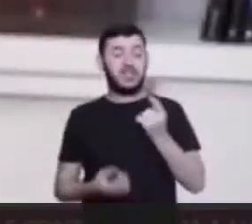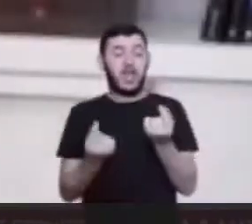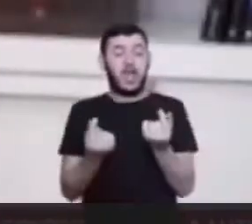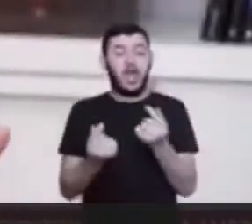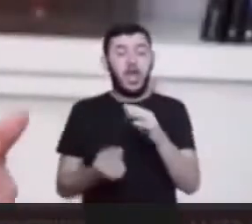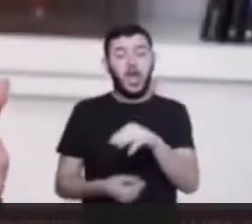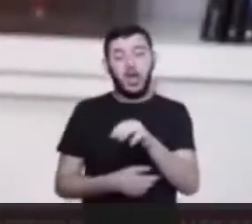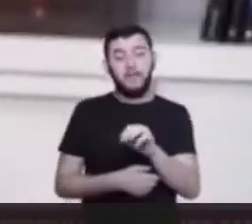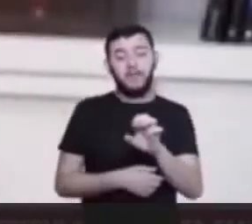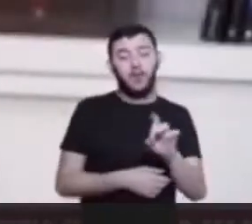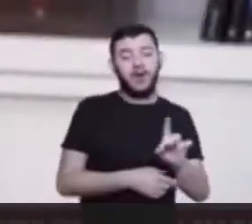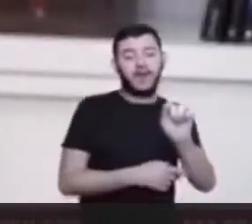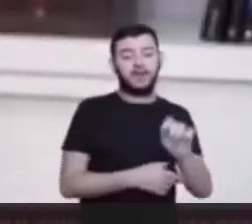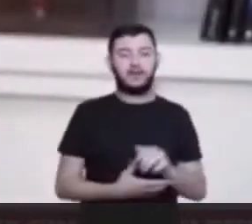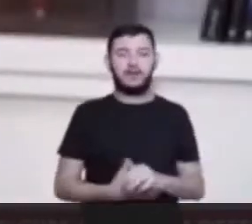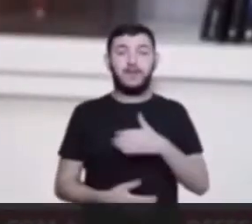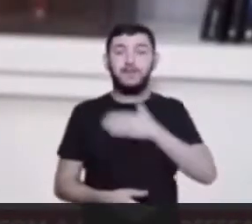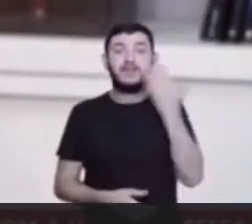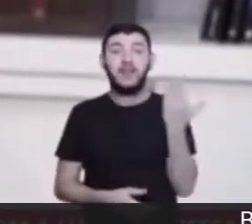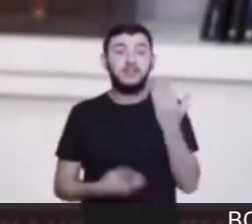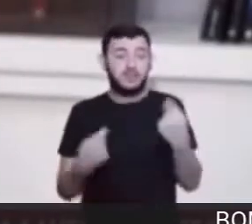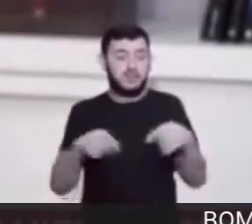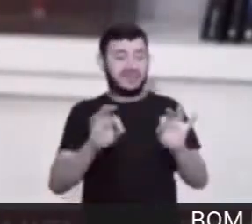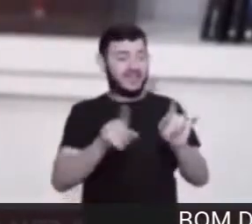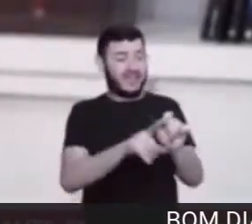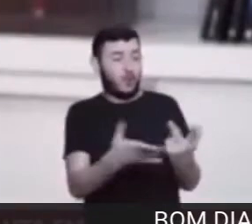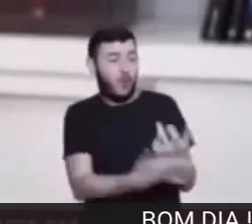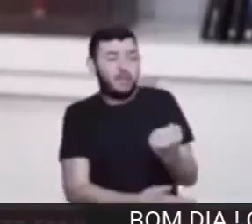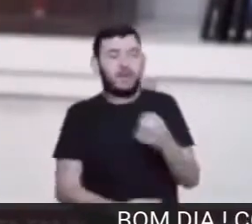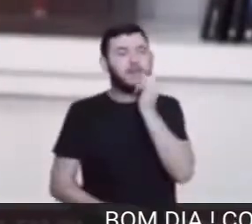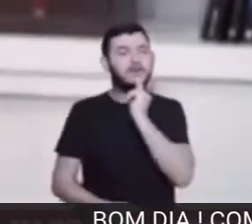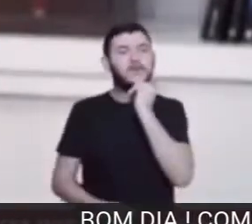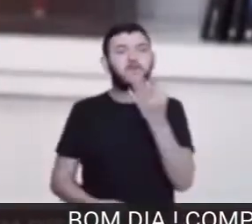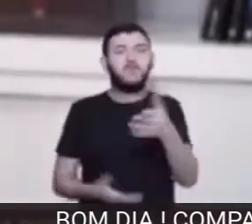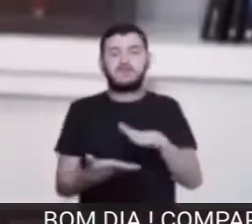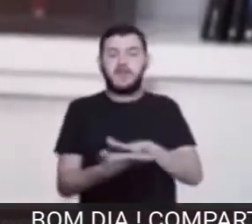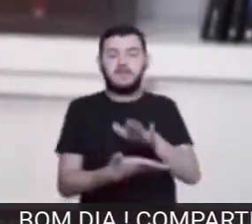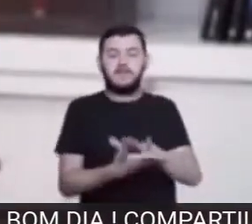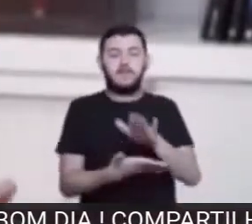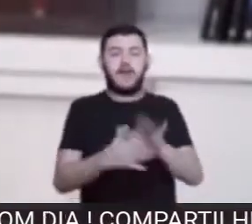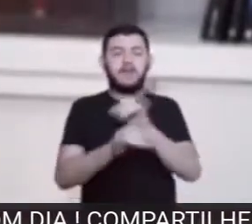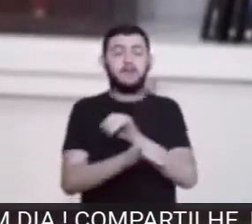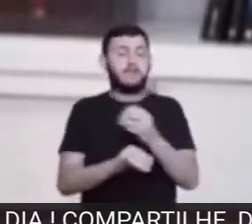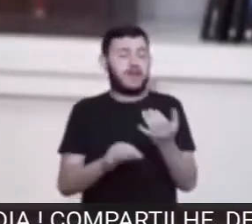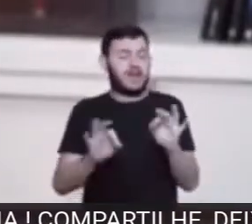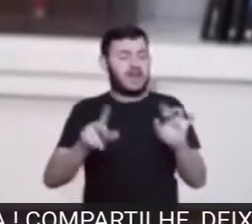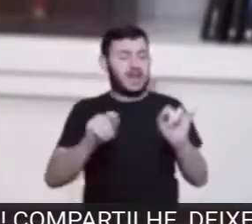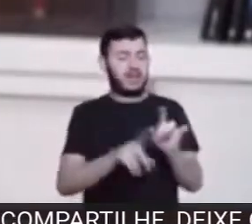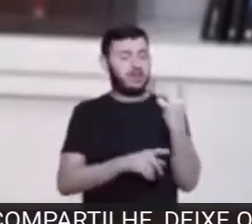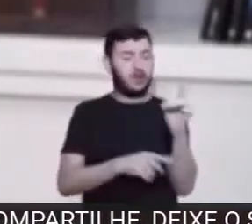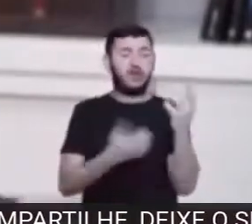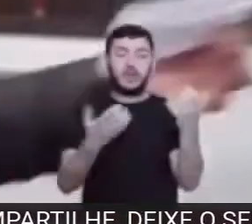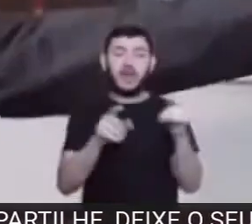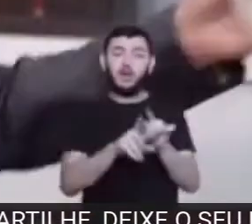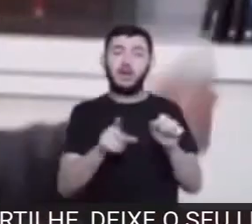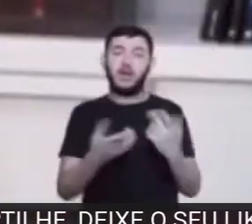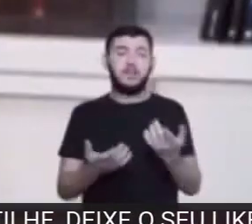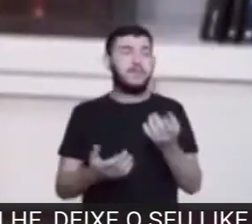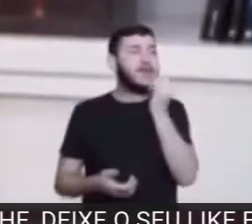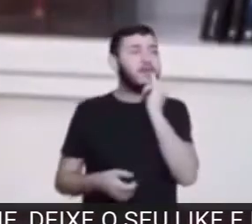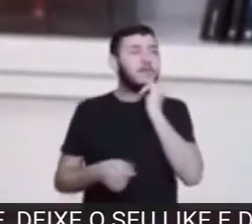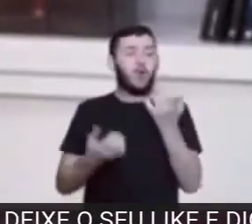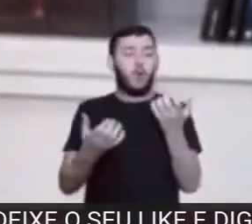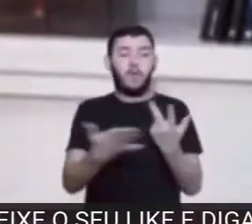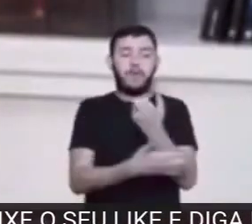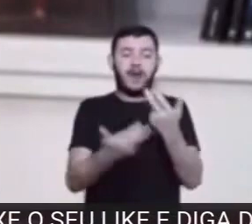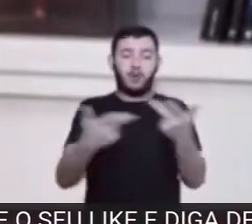precisa comprar. Se você não produz, se você não fabrica dólar e você quer fazer uma transação comercial, você tem que comprar dólar. Se você não tem, você não compra. É